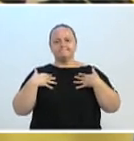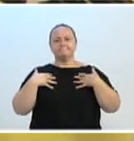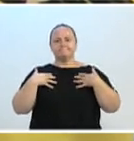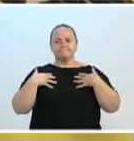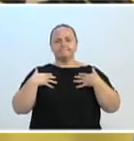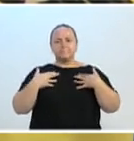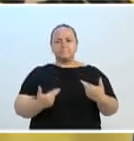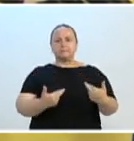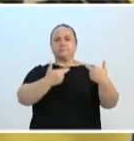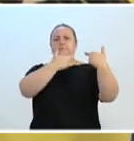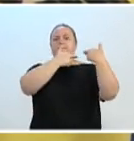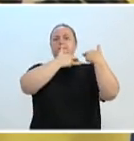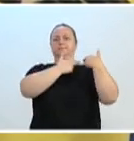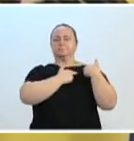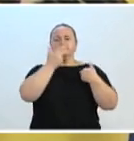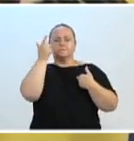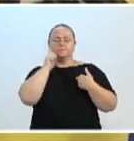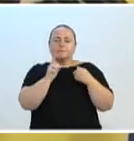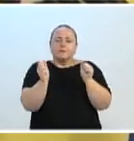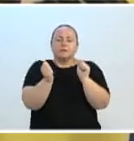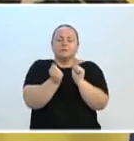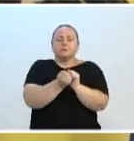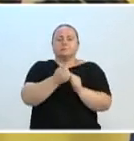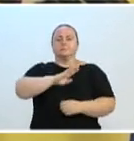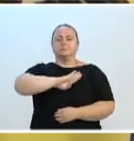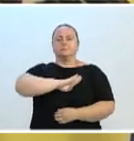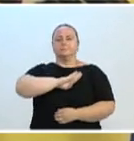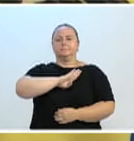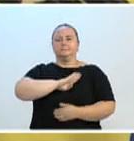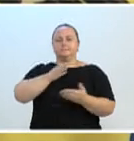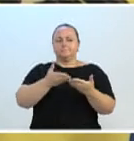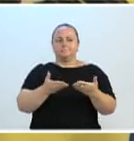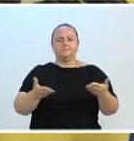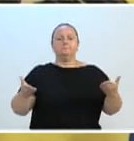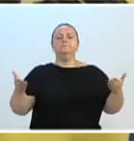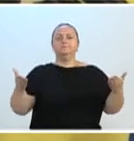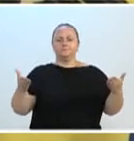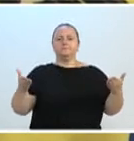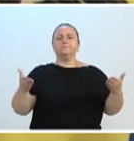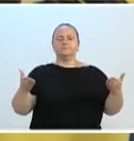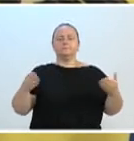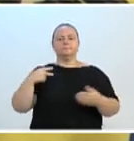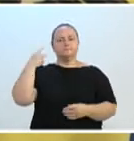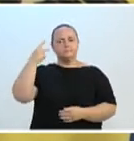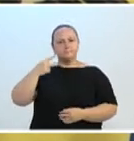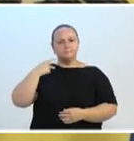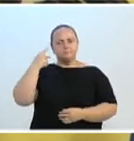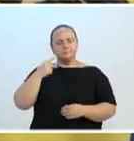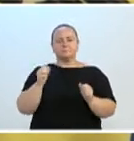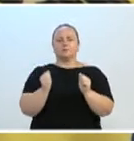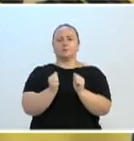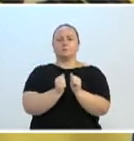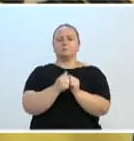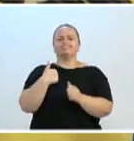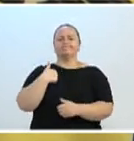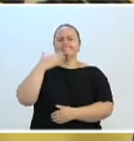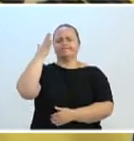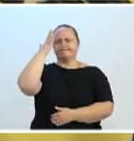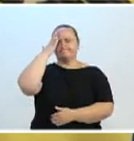missão, ao lado dos companheiros, de todos os vereadores, sabendo da